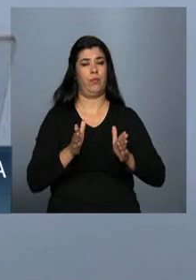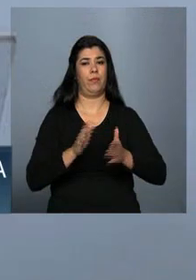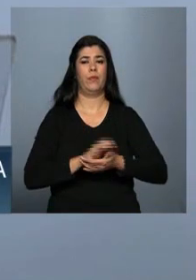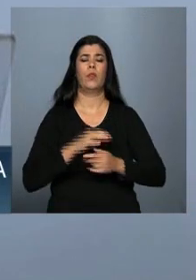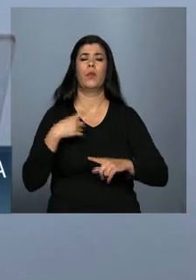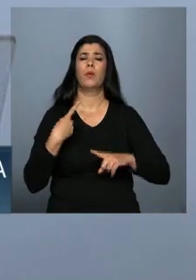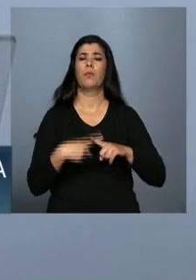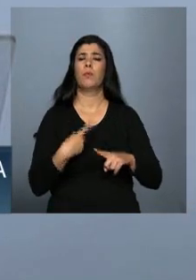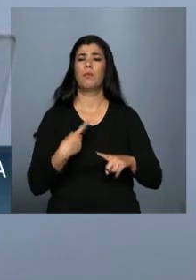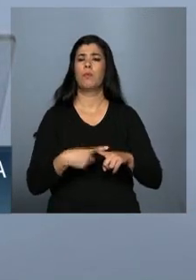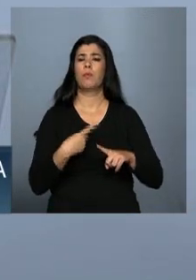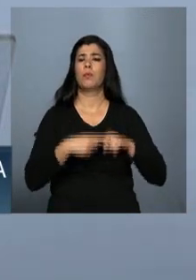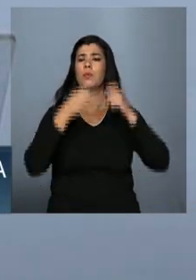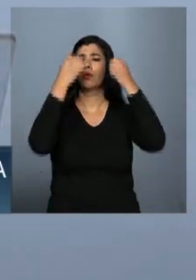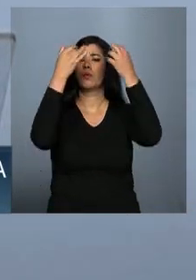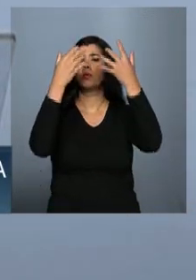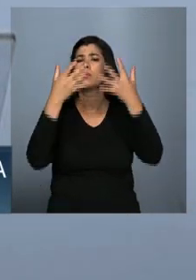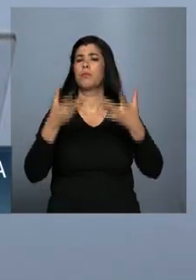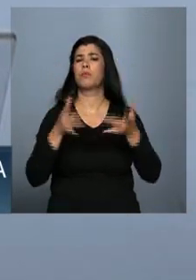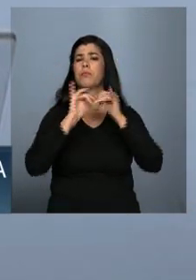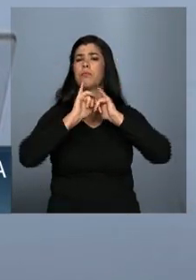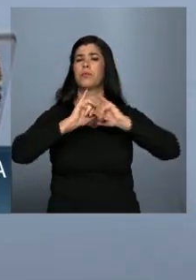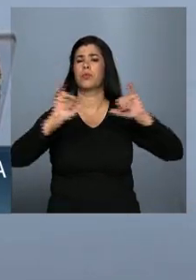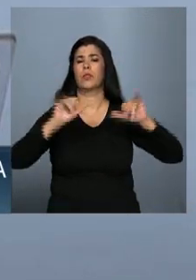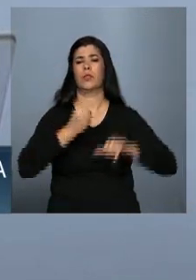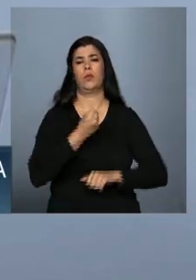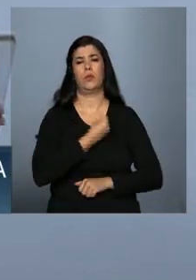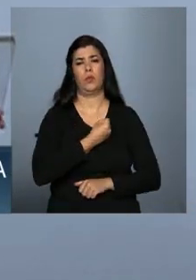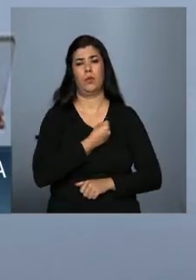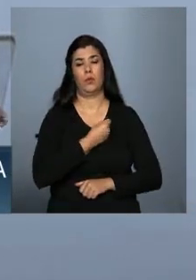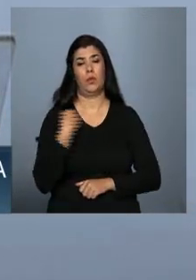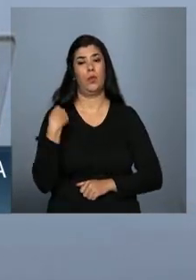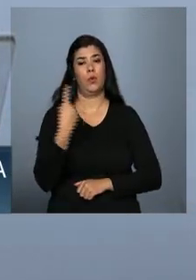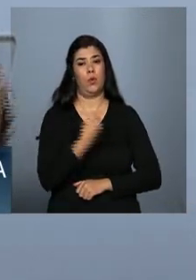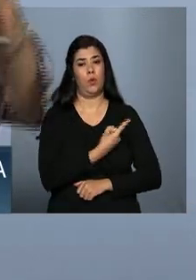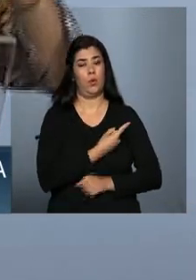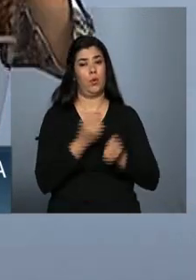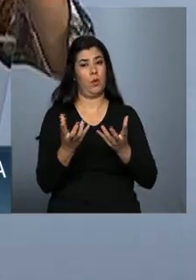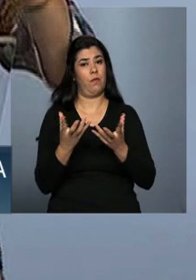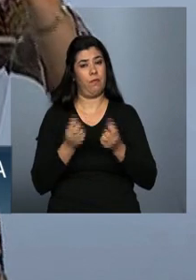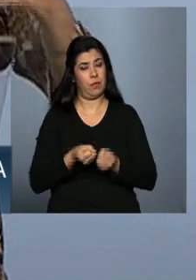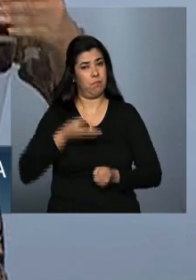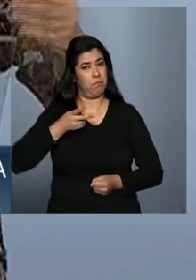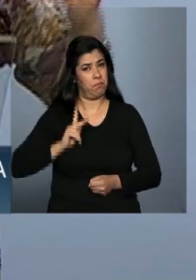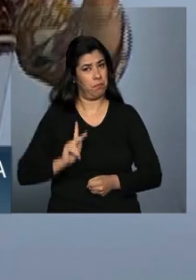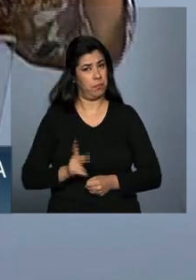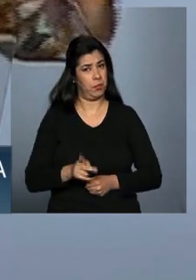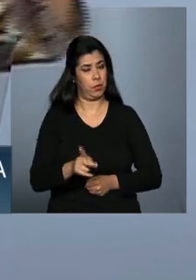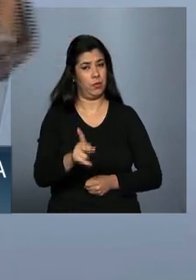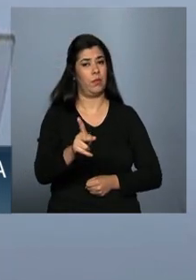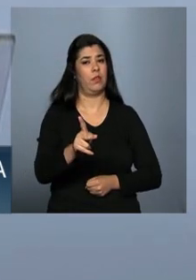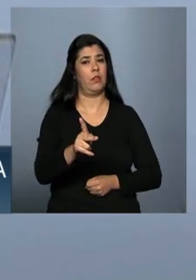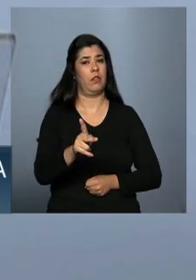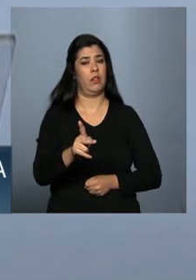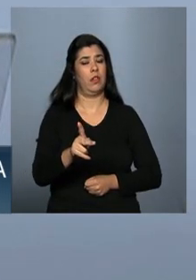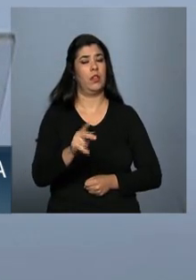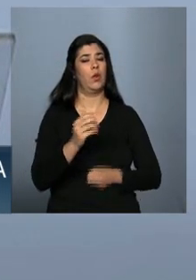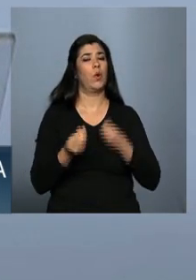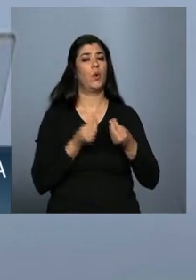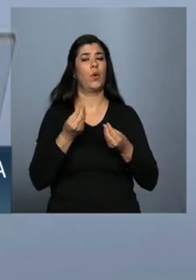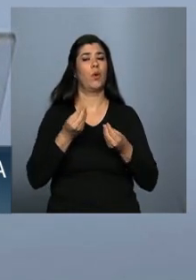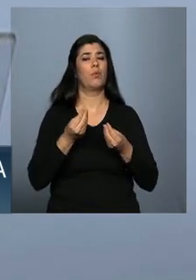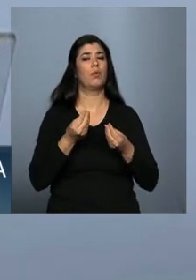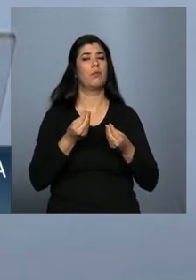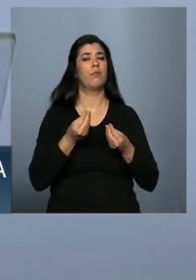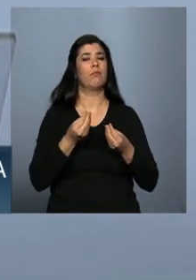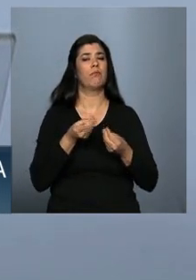Por que que eu estou falando os números? Porque nós vamos dar um outro passo. E a gente só pode dar um